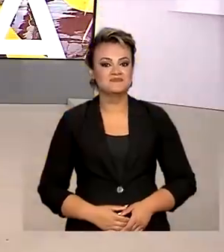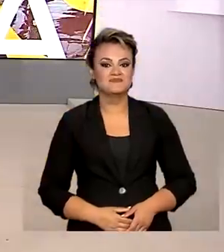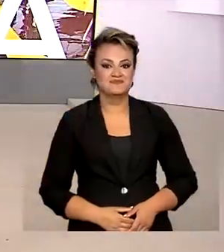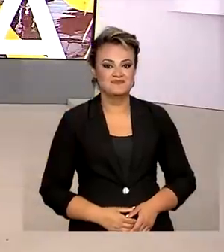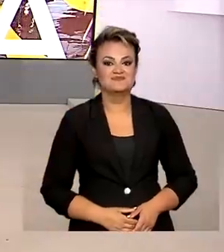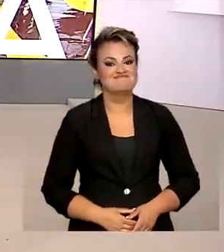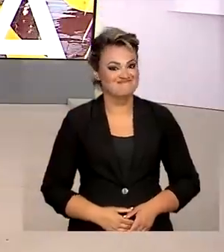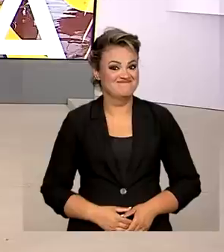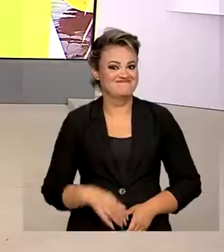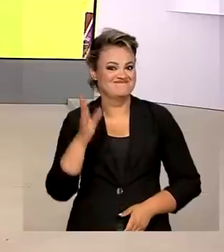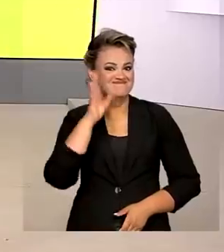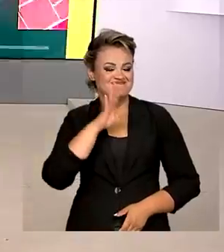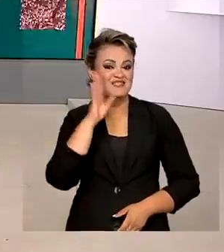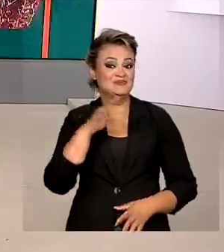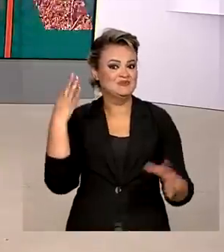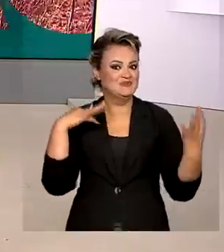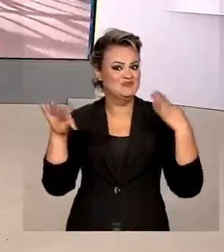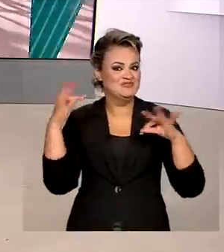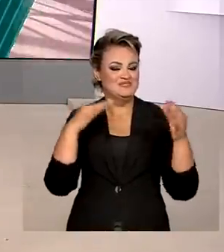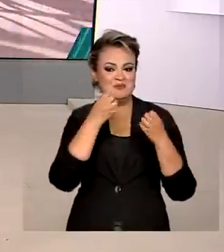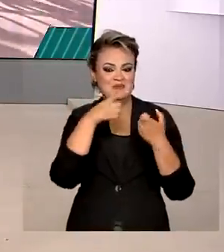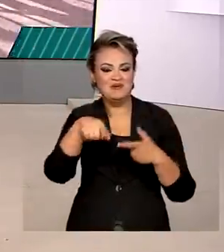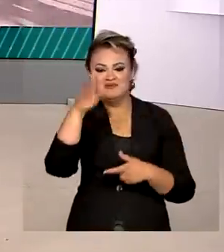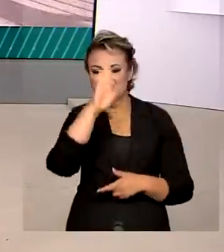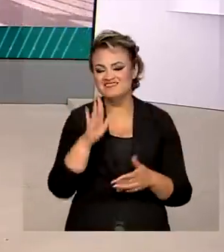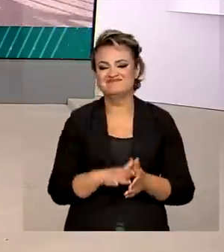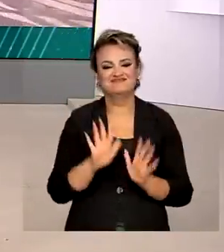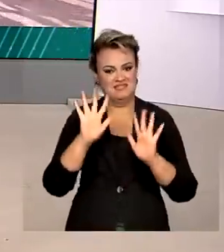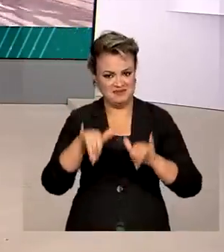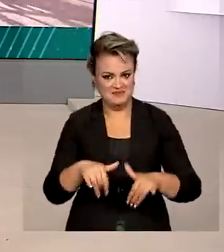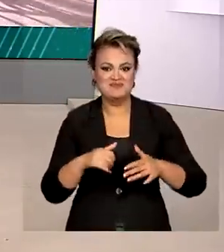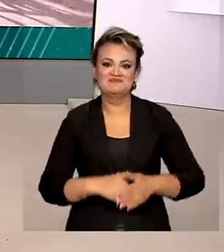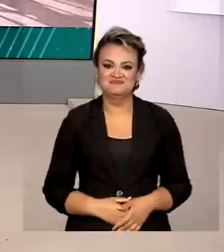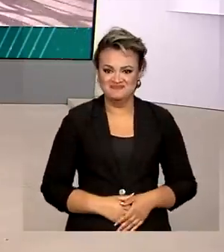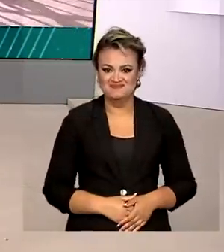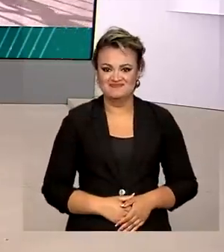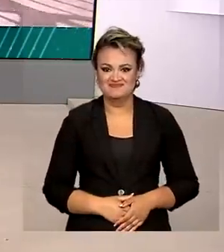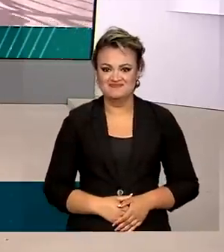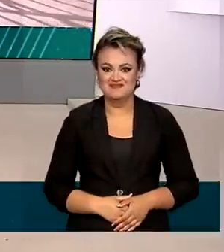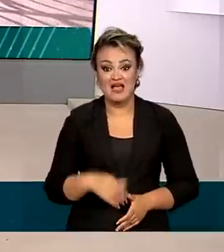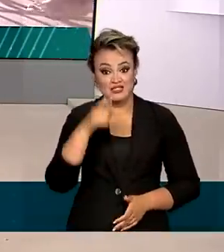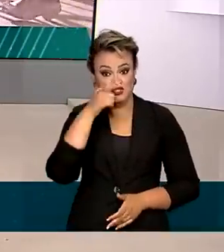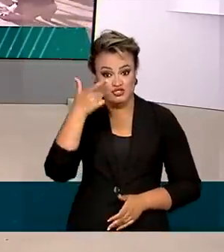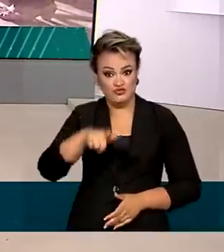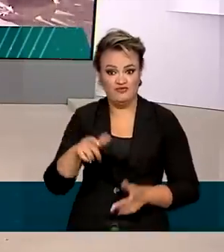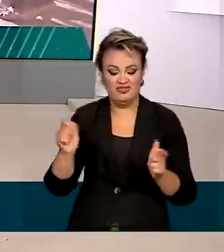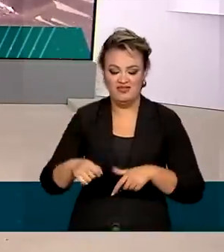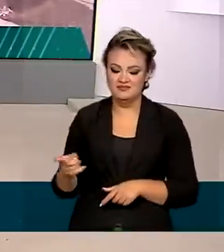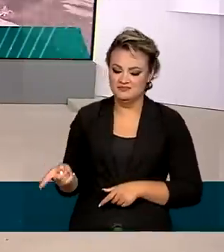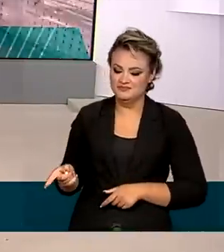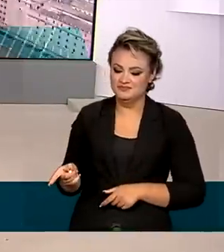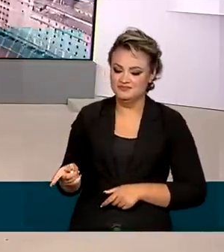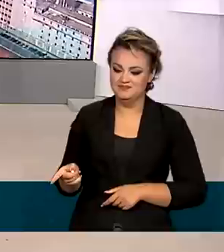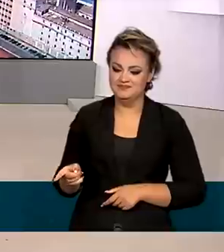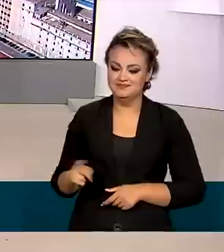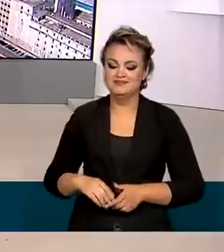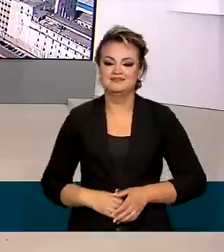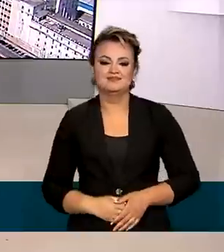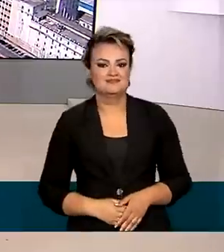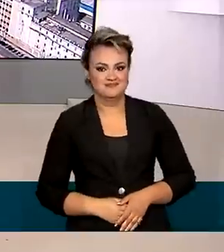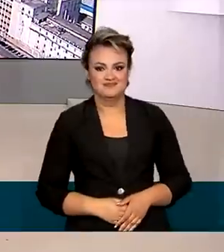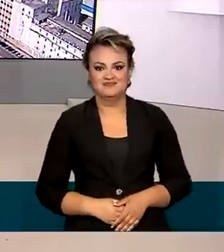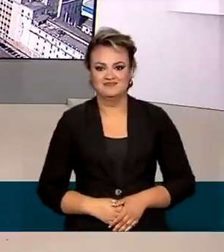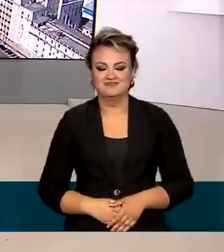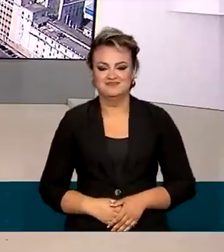que bom turismo em alta no Brasil é isso a gente fica por aqui para rever as reportagens Acesse